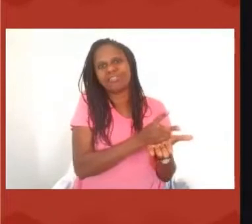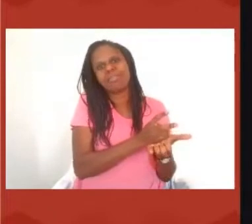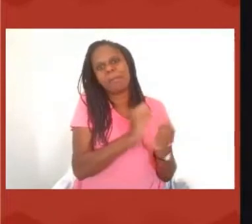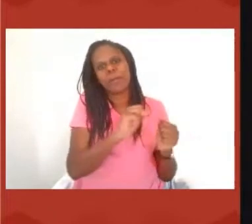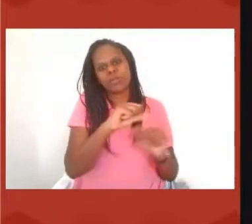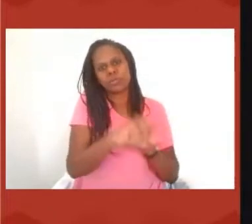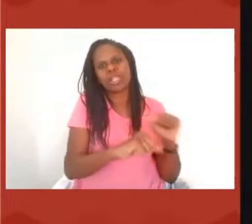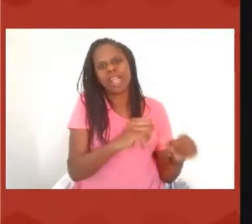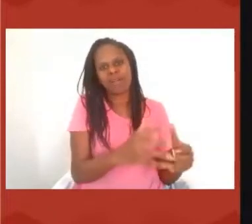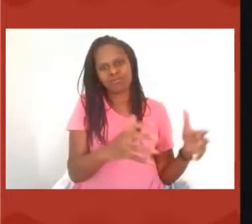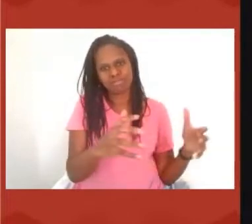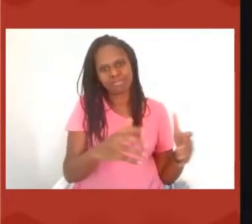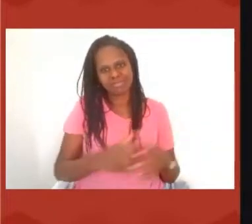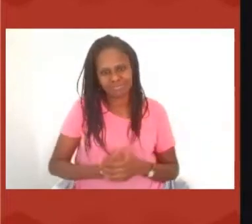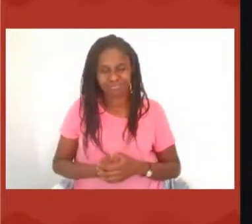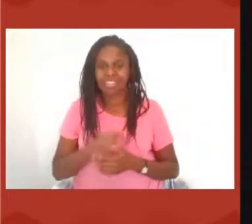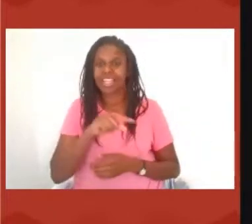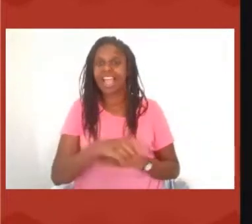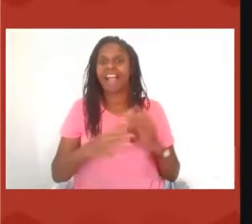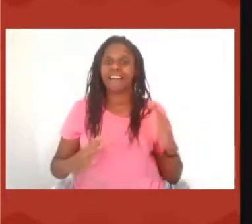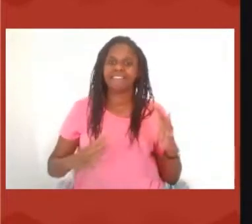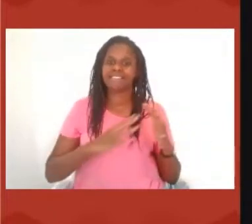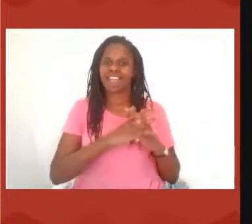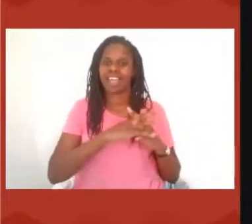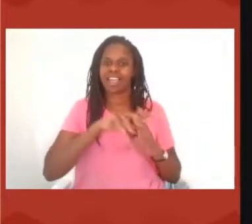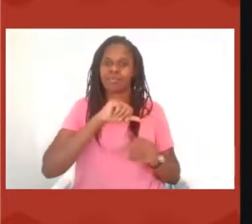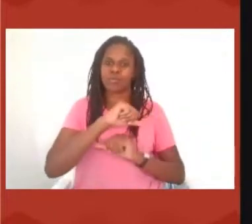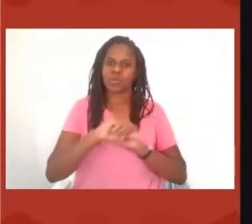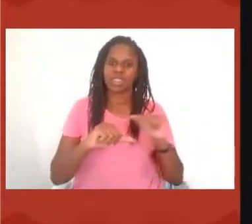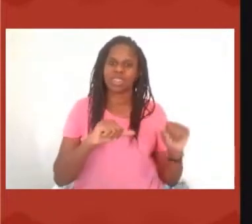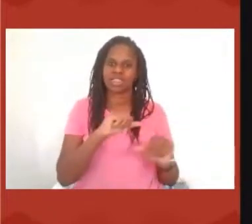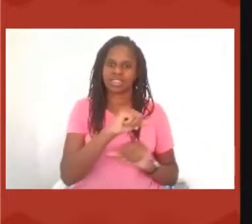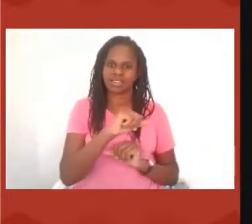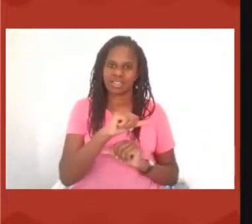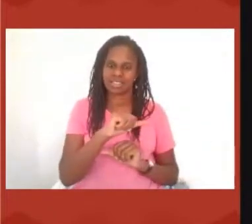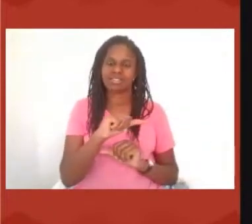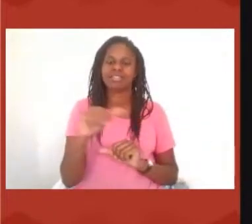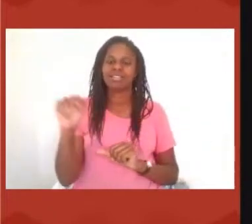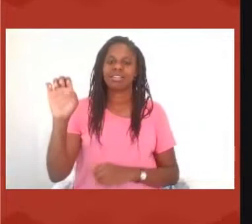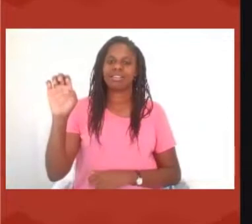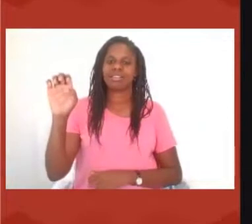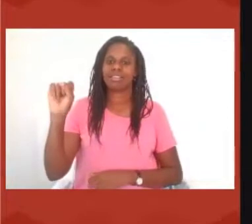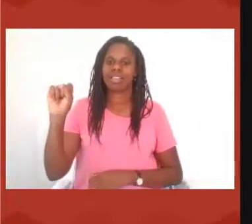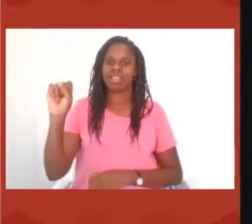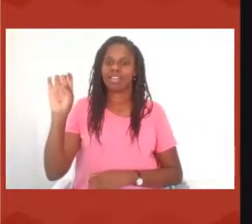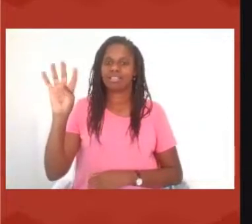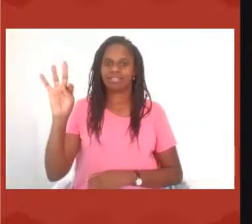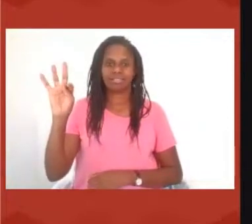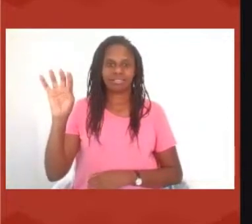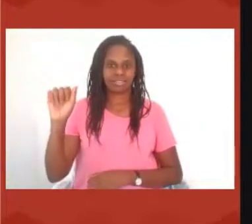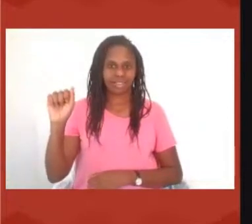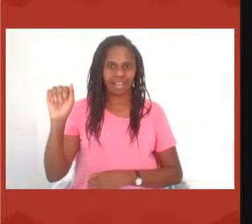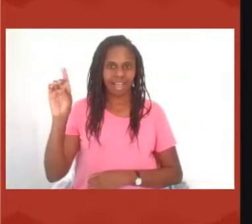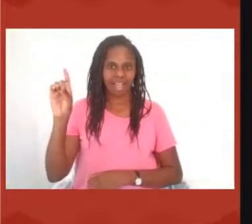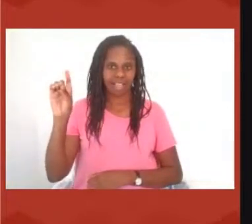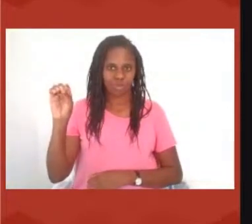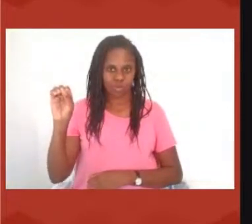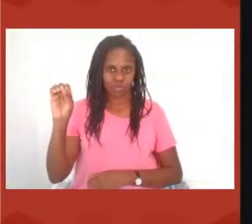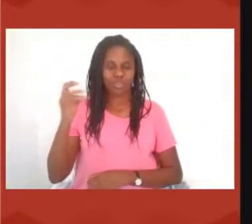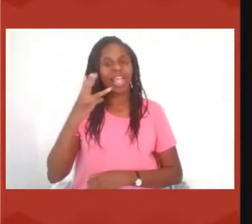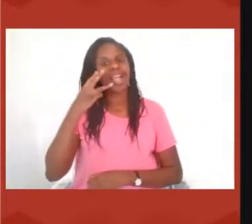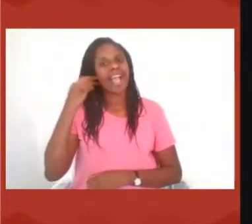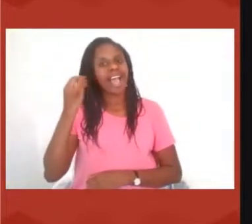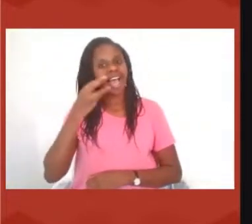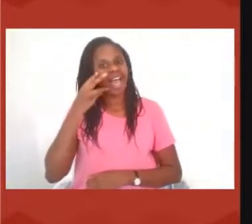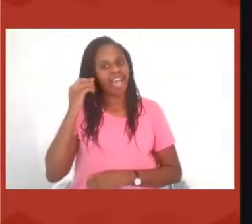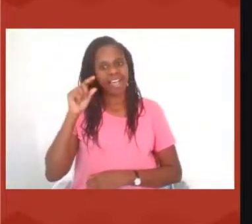Negócio que interfere nas mudanças de estado. Do gato, do mingau e